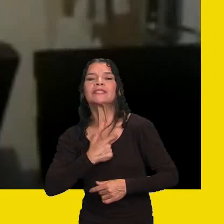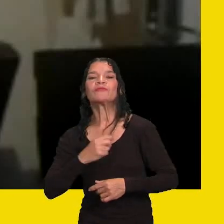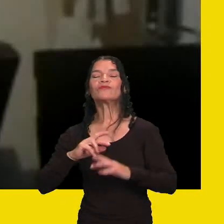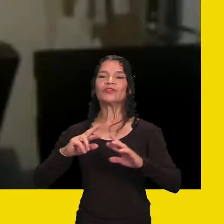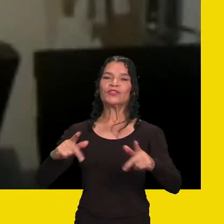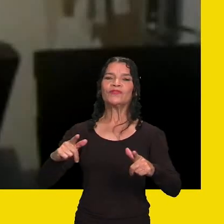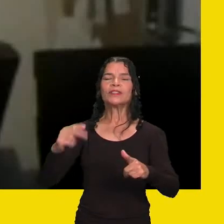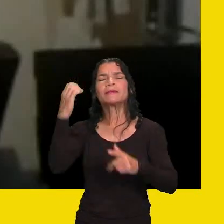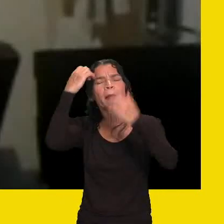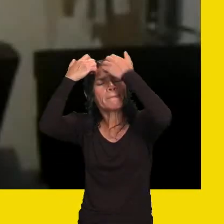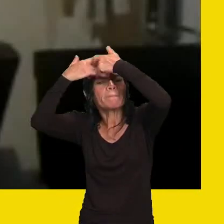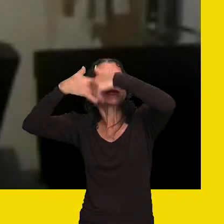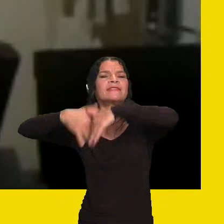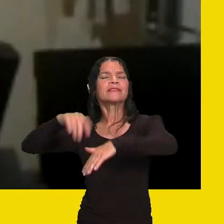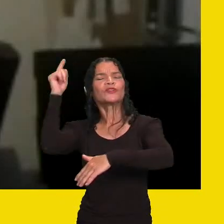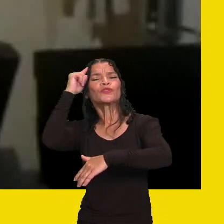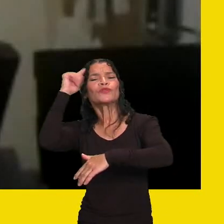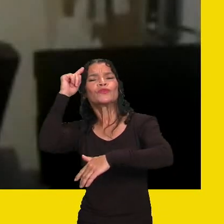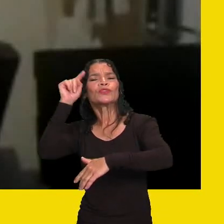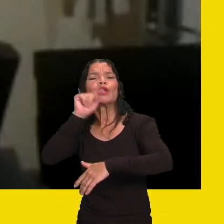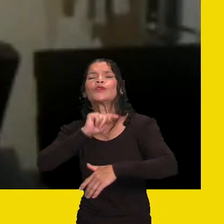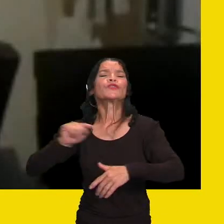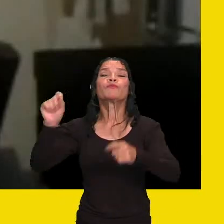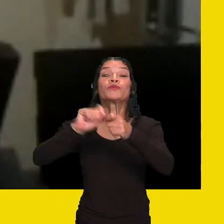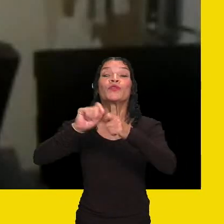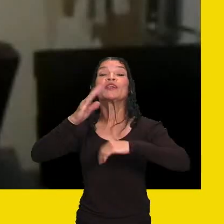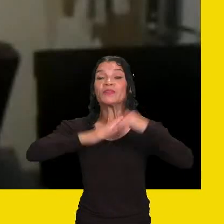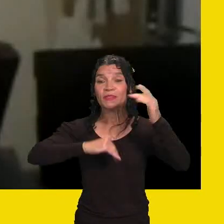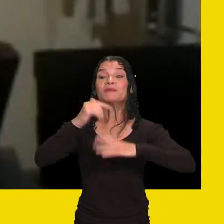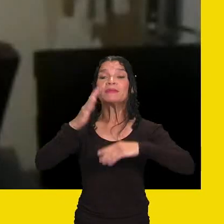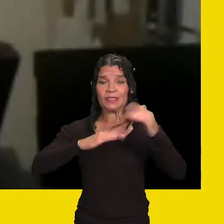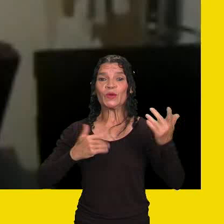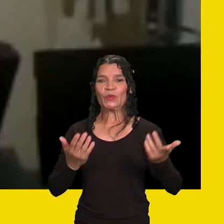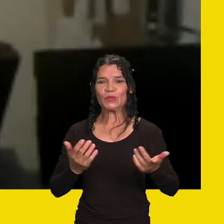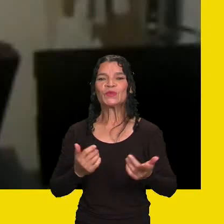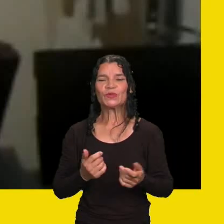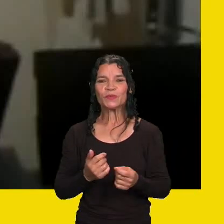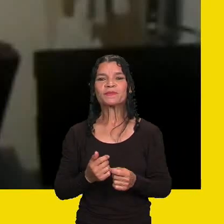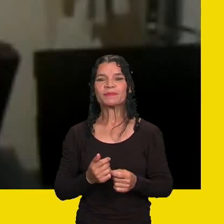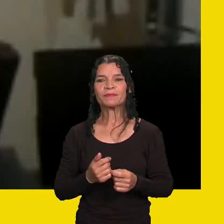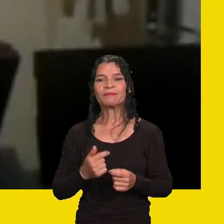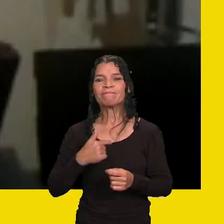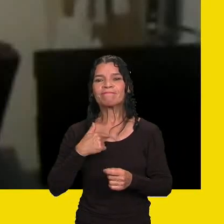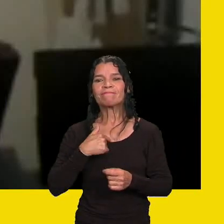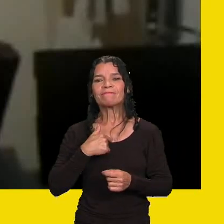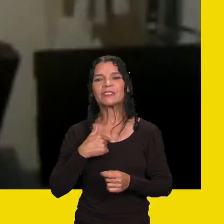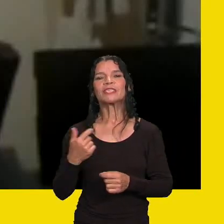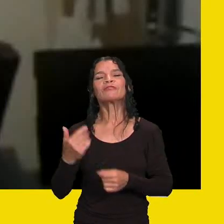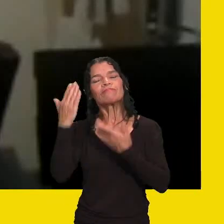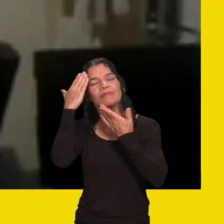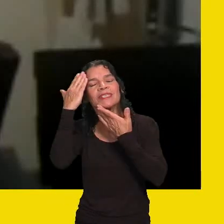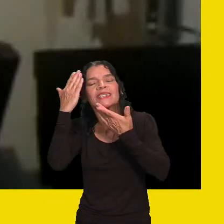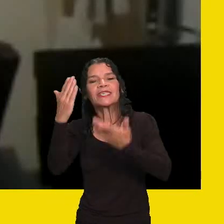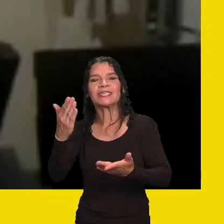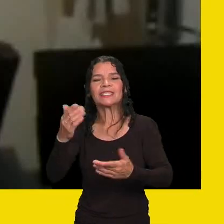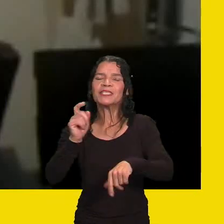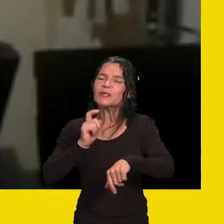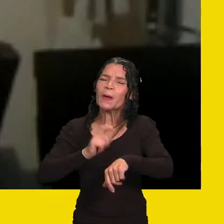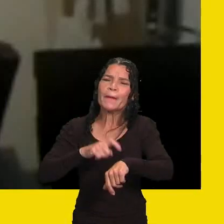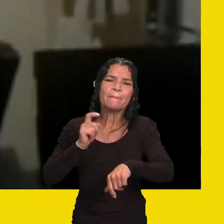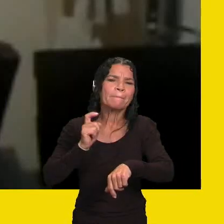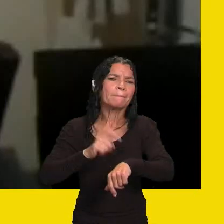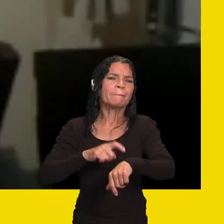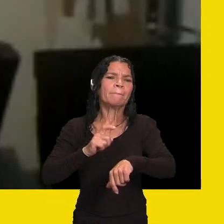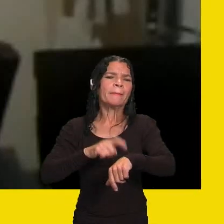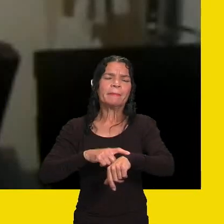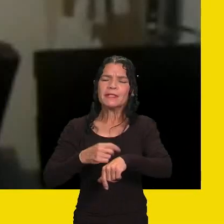refletir diariamente sobre o nosso fazer pedagógico. Então, assim, estou muito agradecida, eu acho que esse momento foi um momento assim,